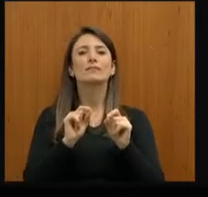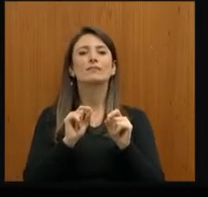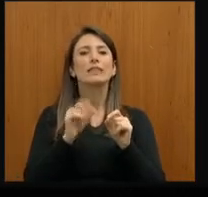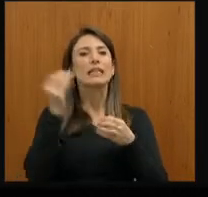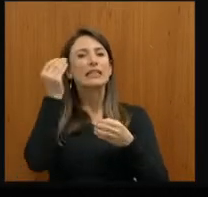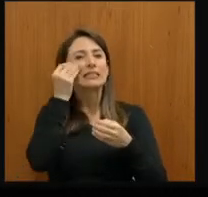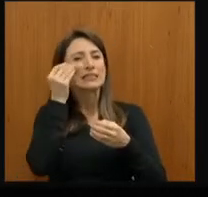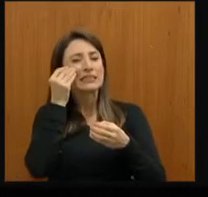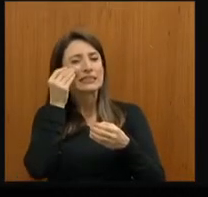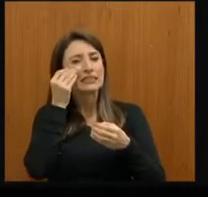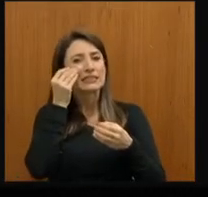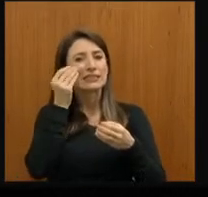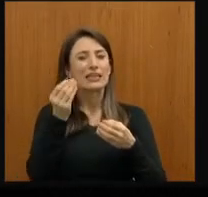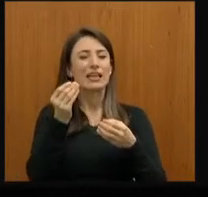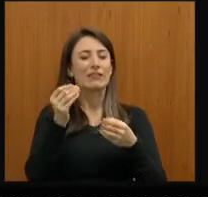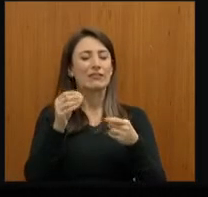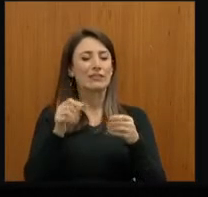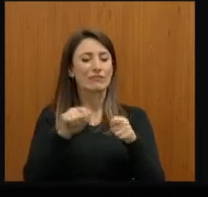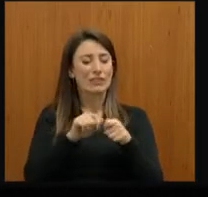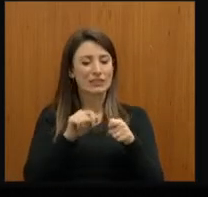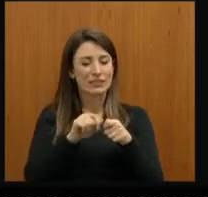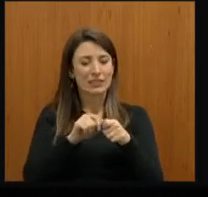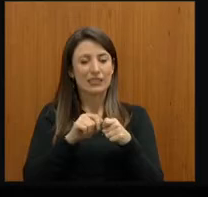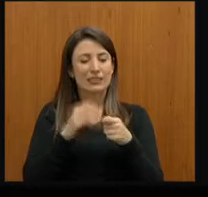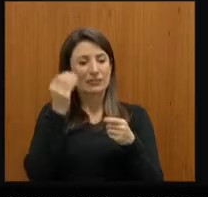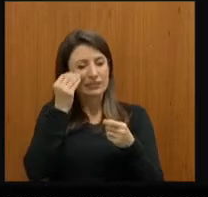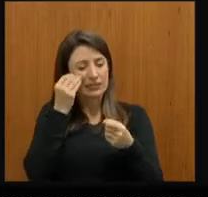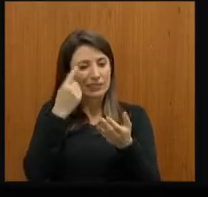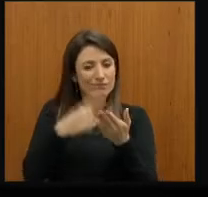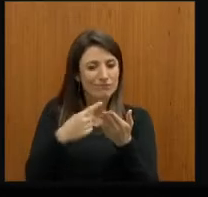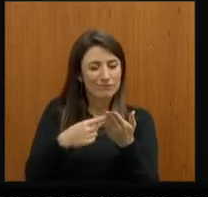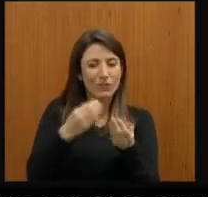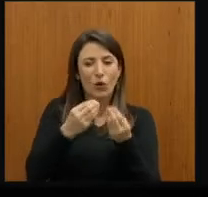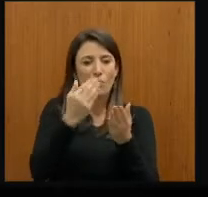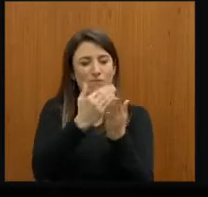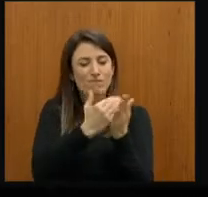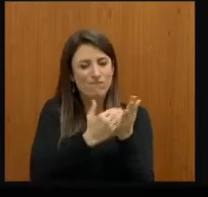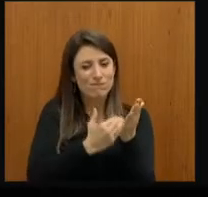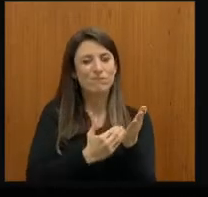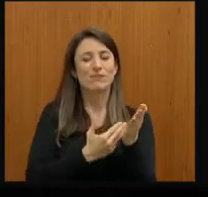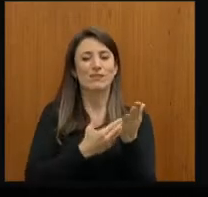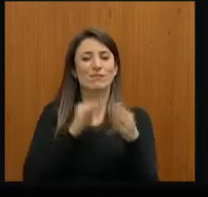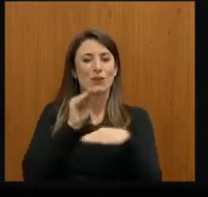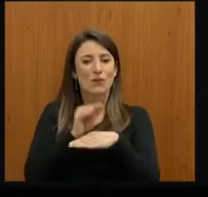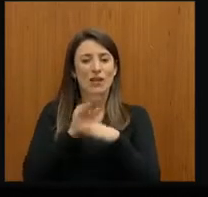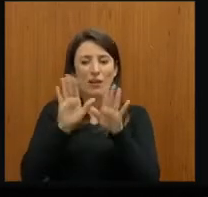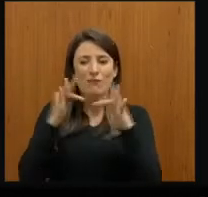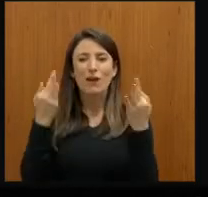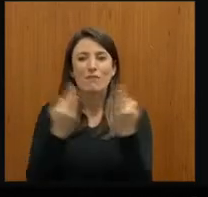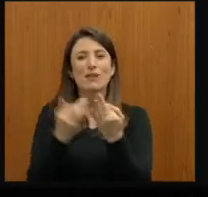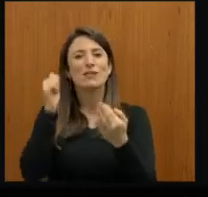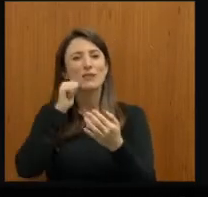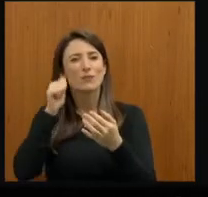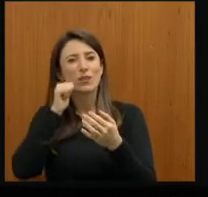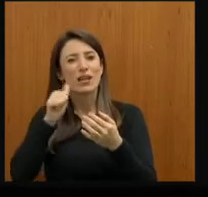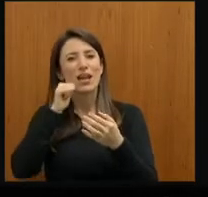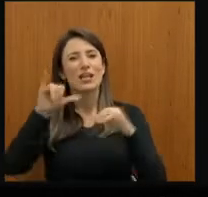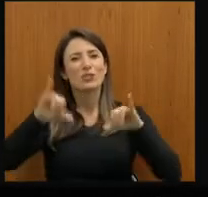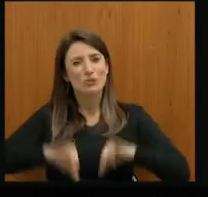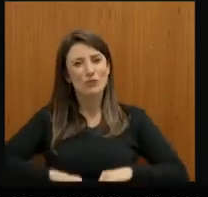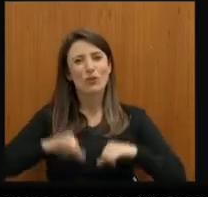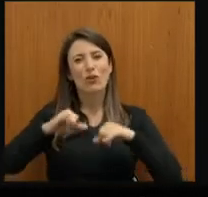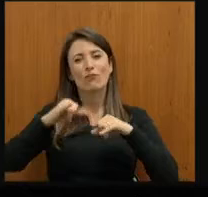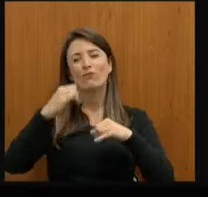as ações família das mulheres em situação de violência né É E com o advento da